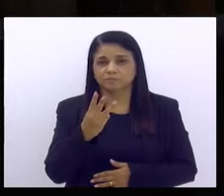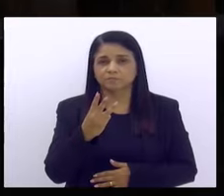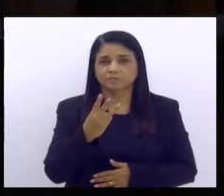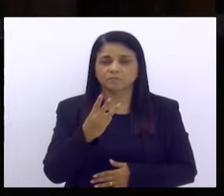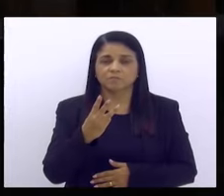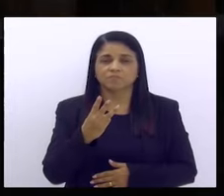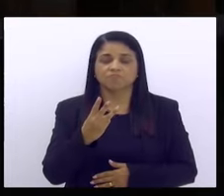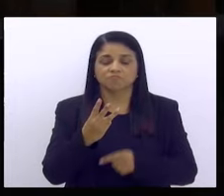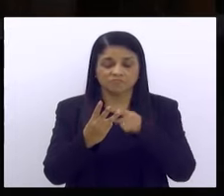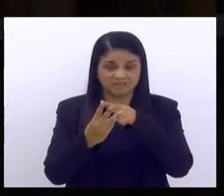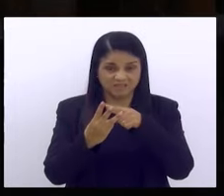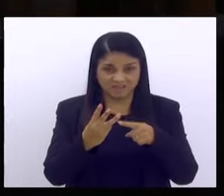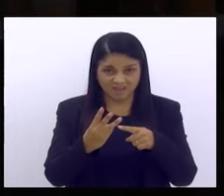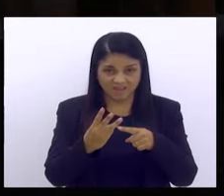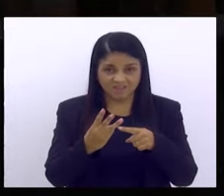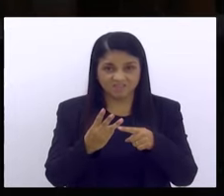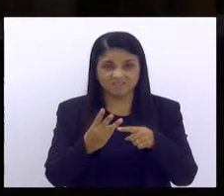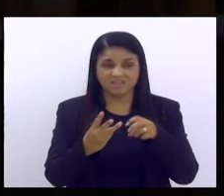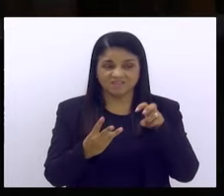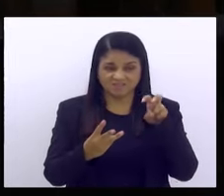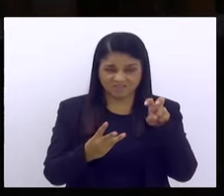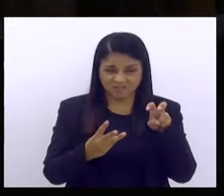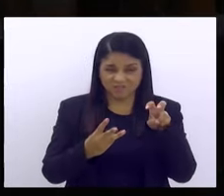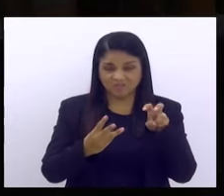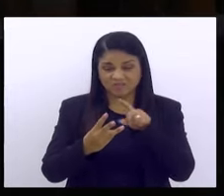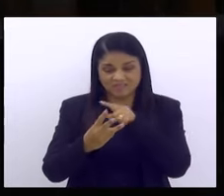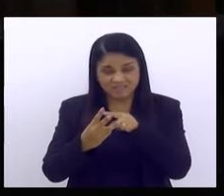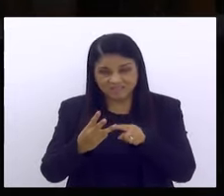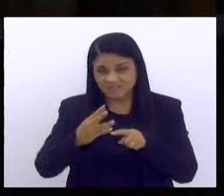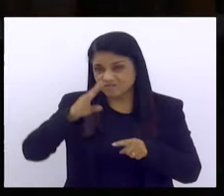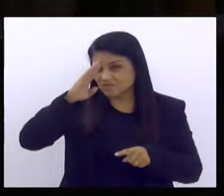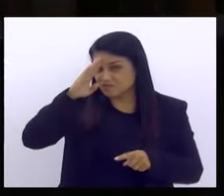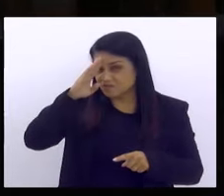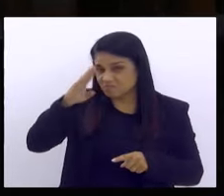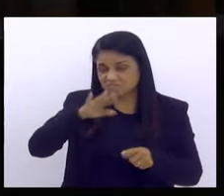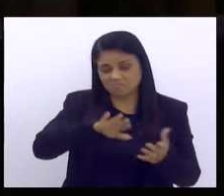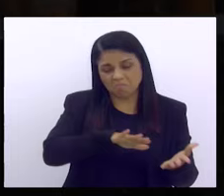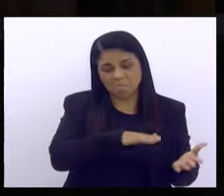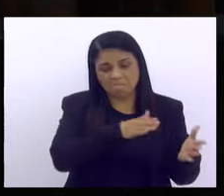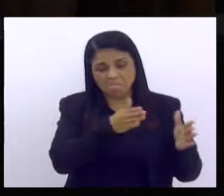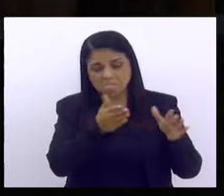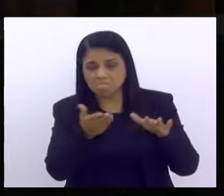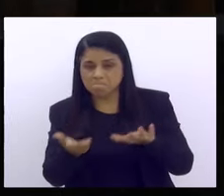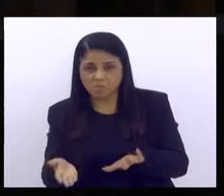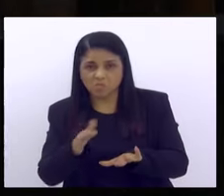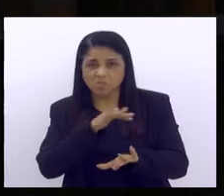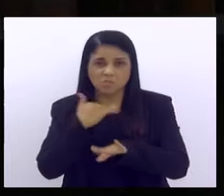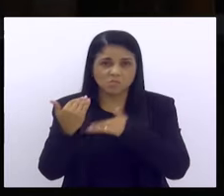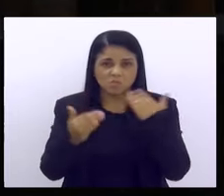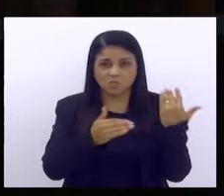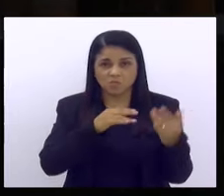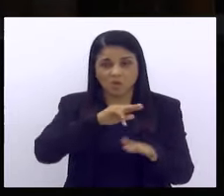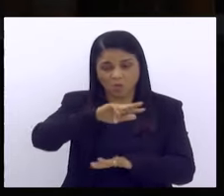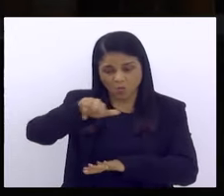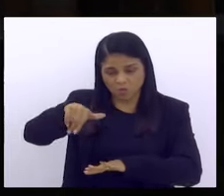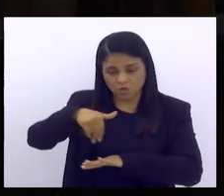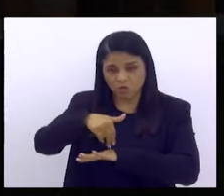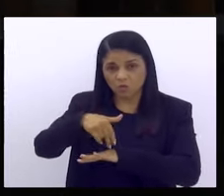chacinas, das chacinas mais letais no estado do Rio de Janeiro. A União destinou